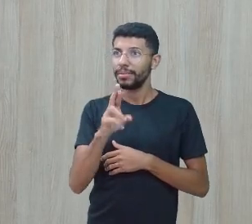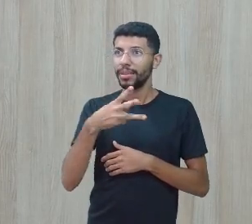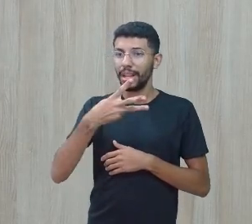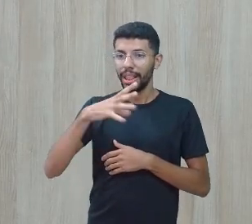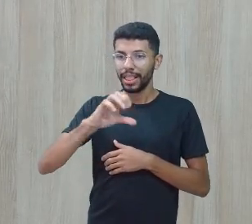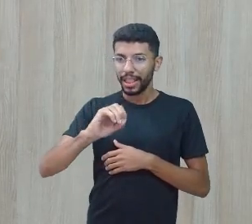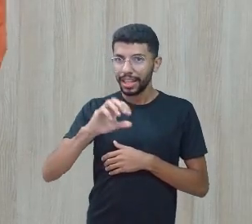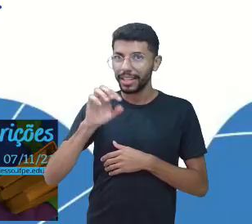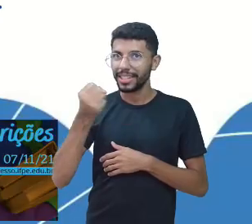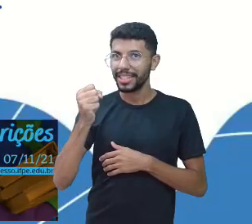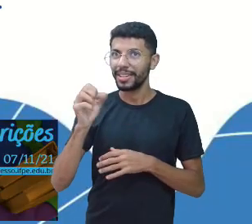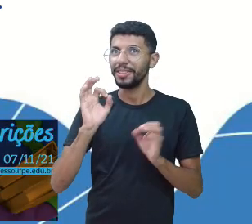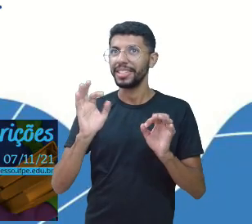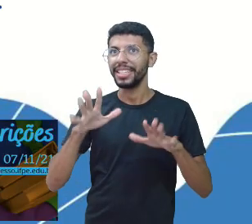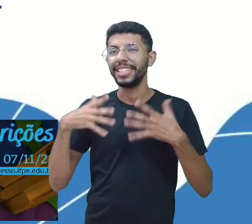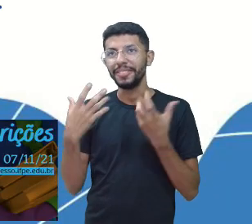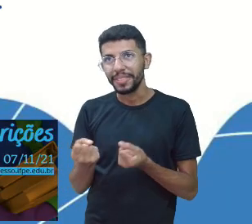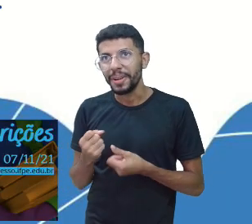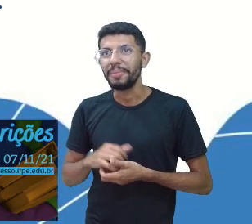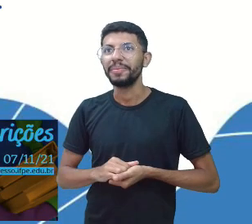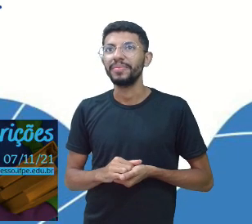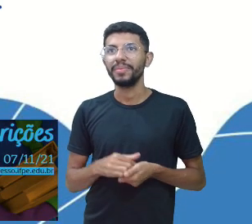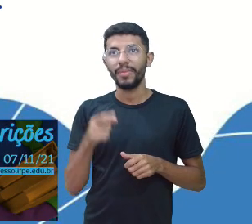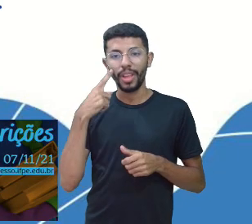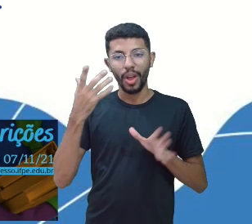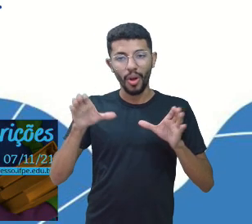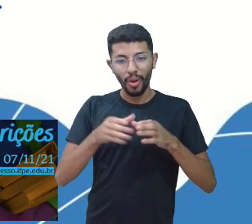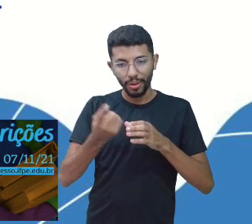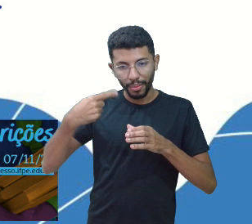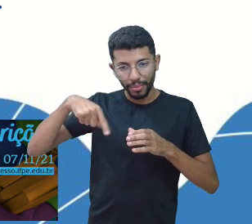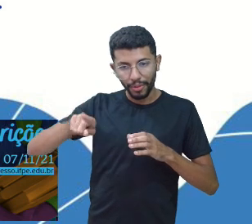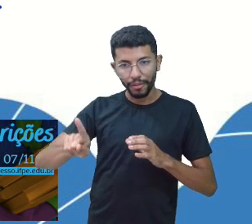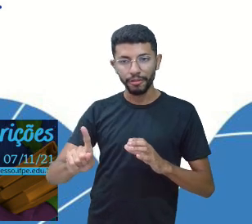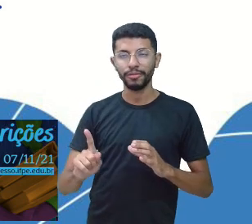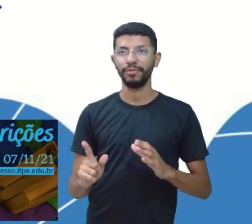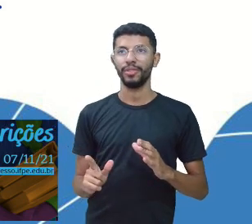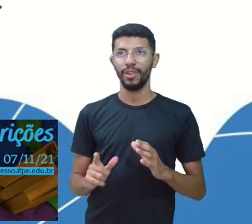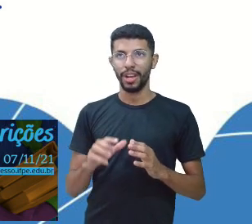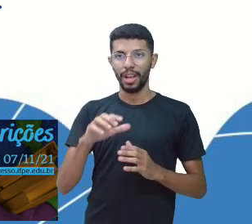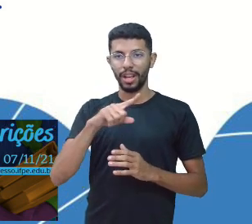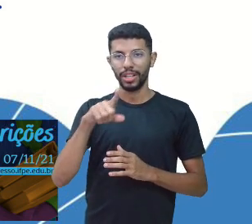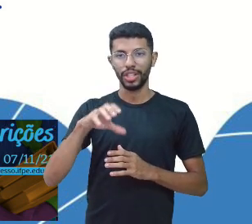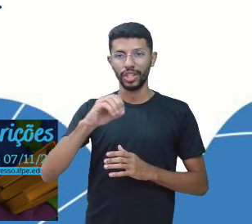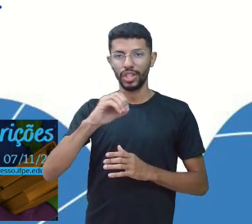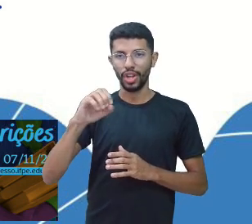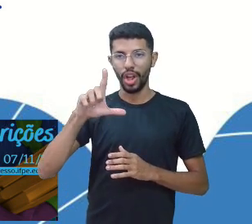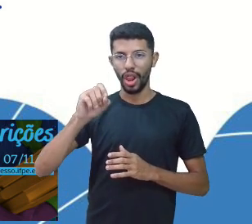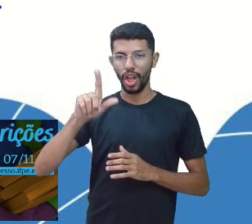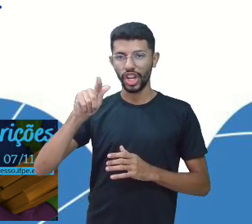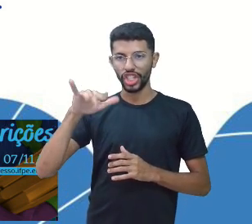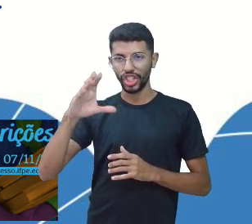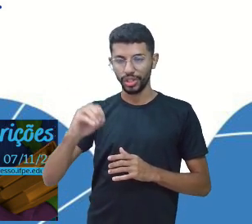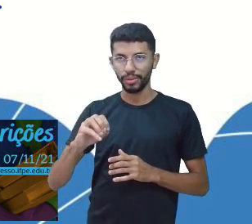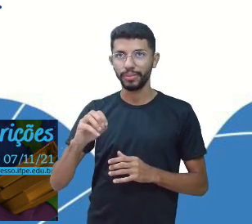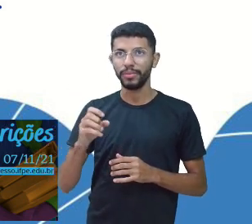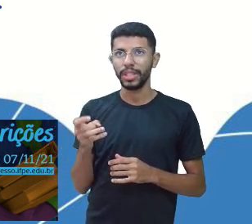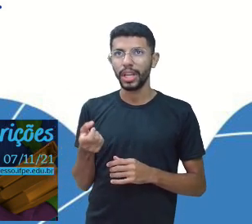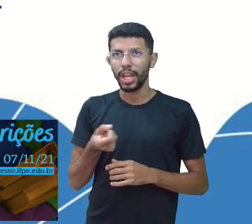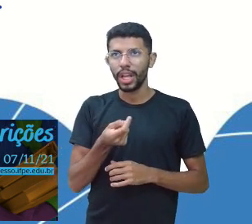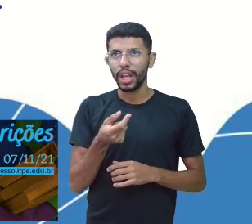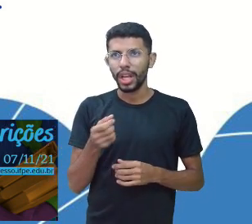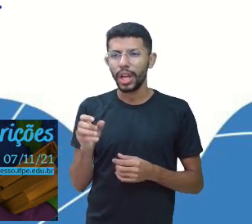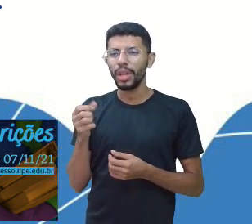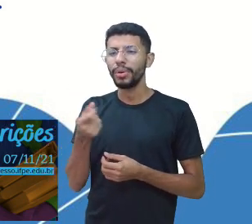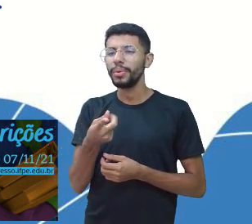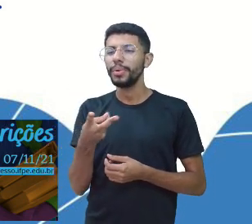gente tem. Bora-se embora. Um grupo foi ao zoológico e contou a quantidade de visitas que alguns animais